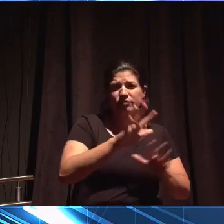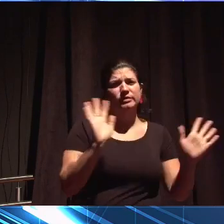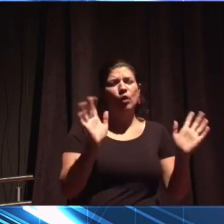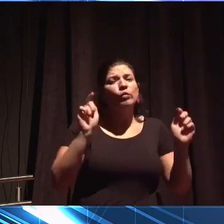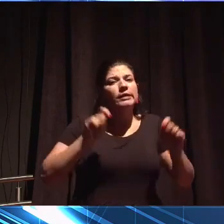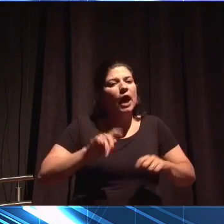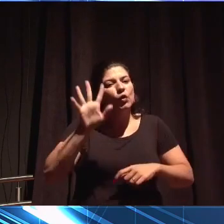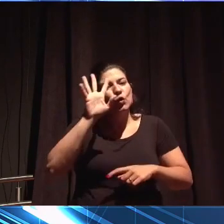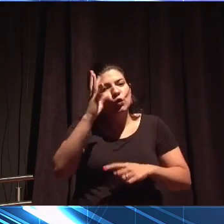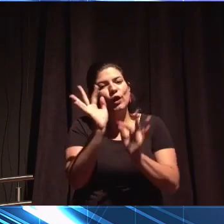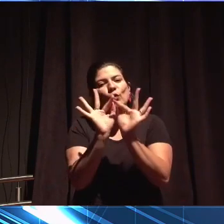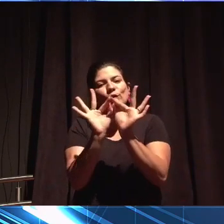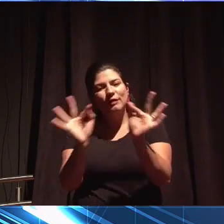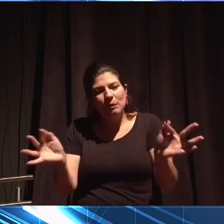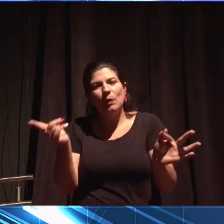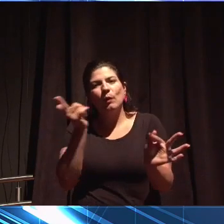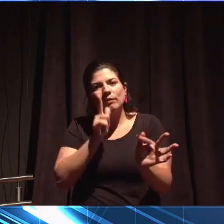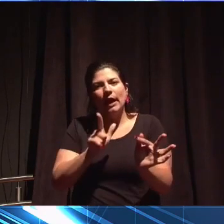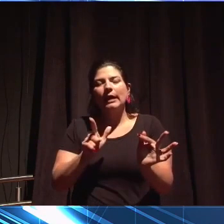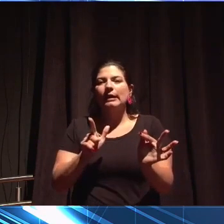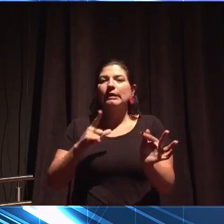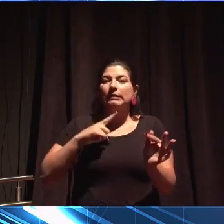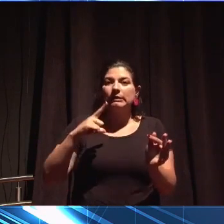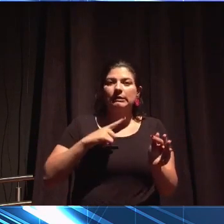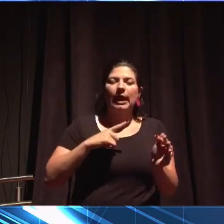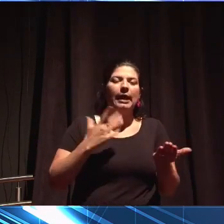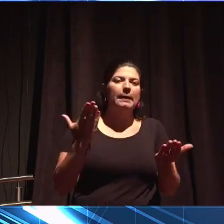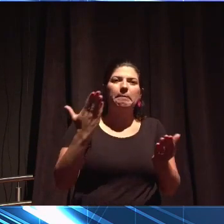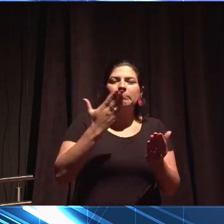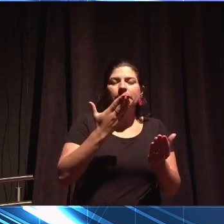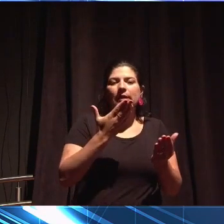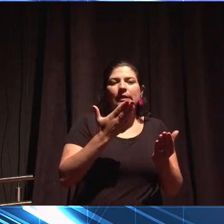desenho de solução um pouco mais simples, com classes de serviços um